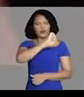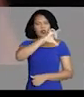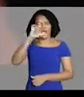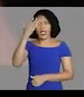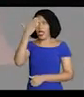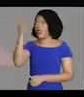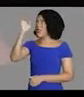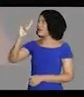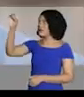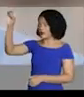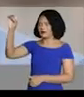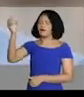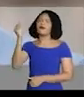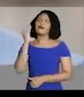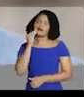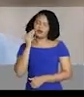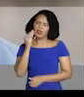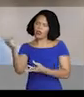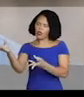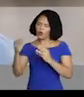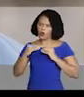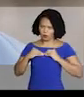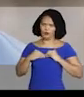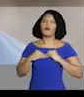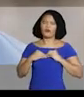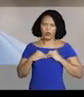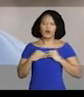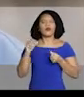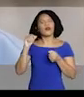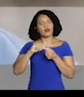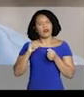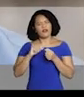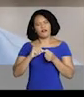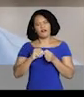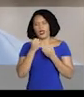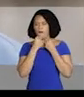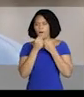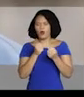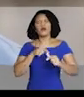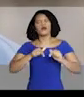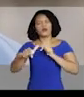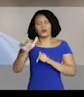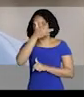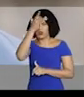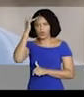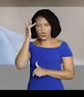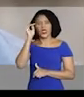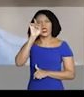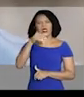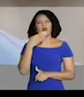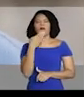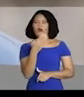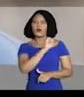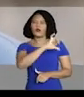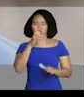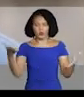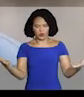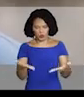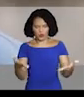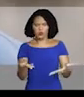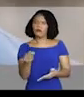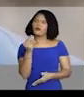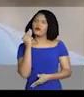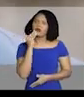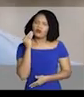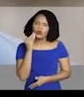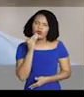Luís. Eu agradeço muito a Deus e foi a oportunidade que o Senhor me deu que me fez prestar um bom serviço para as pessoas. E é isso que eu peço para São Luís hoje.